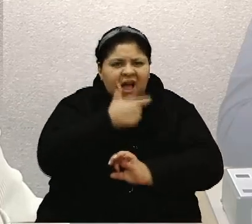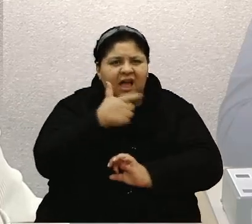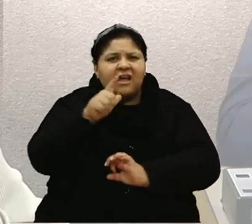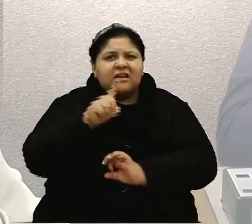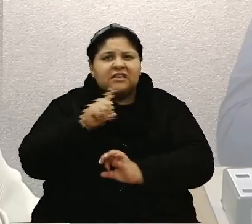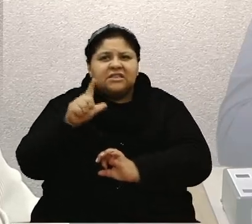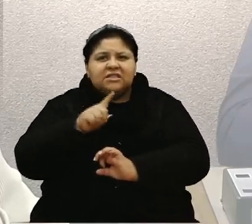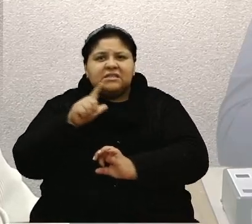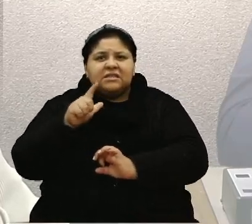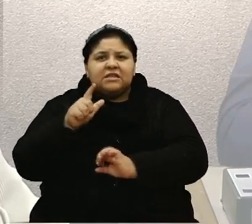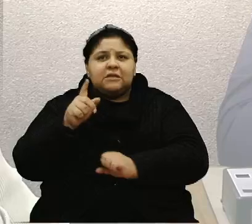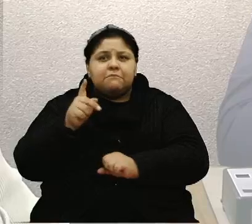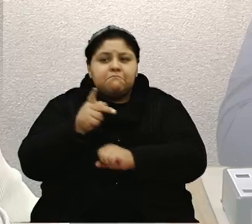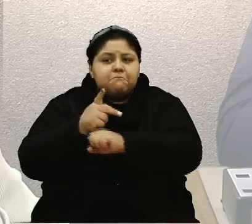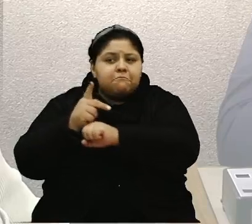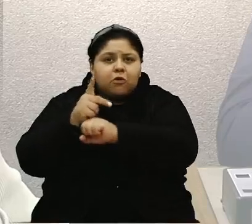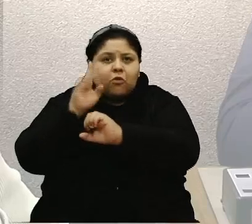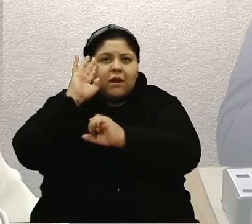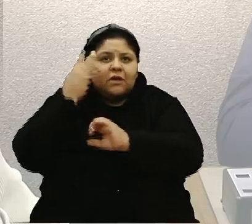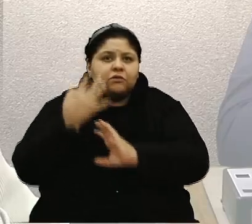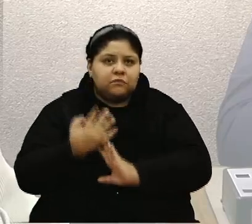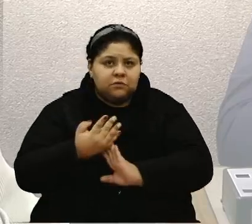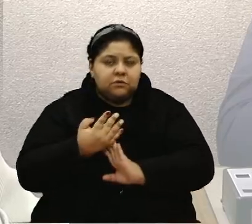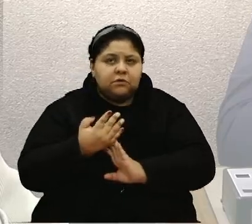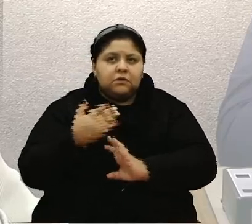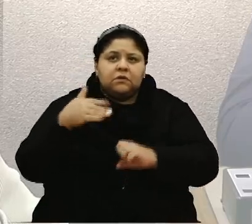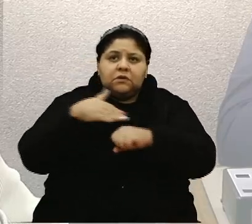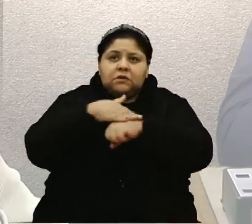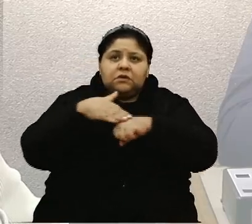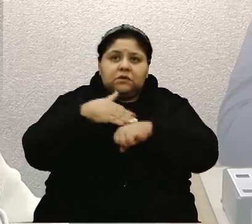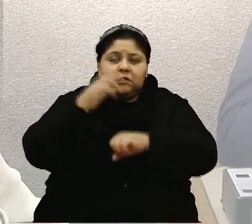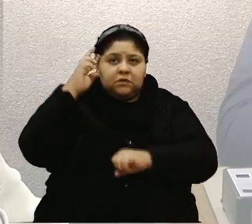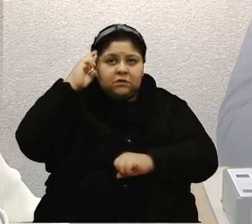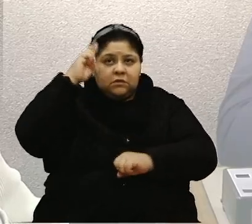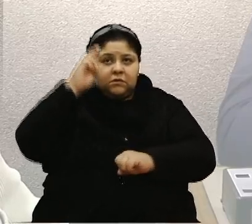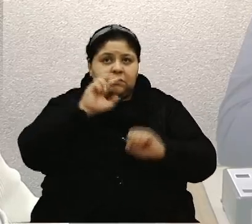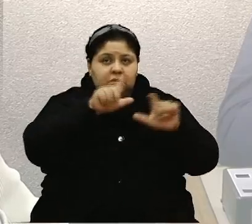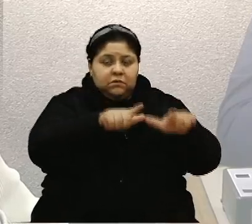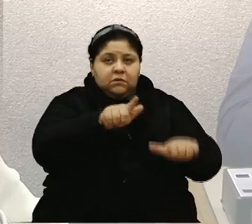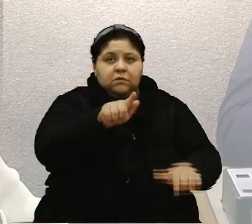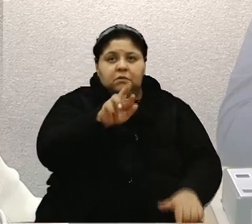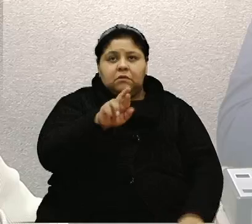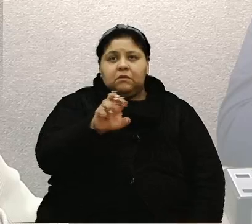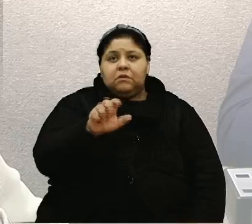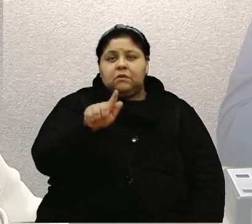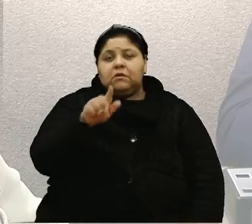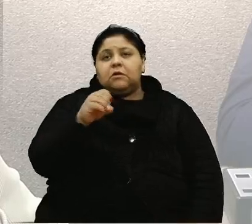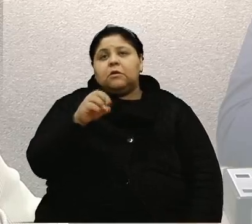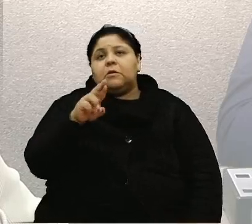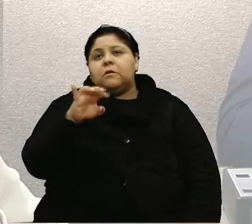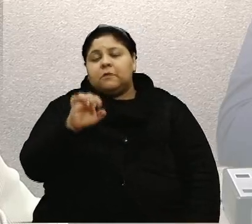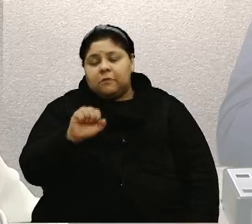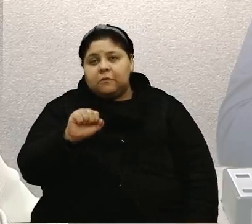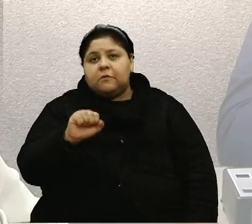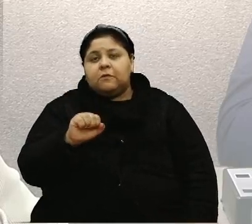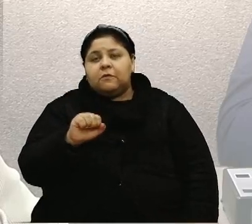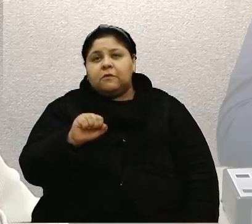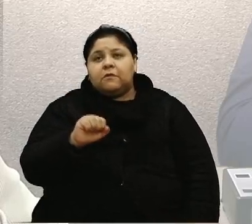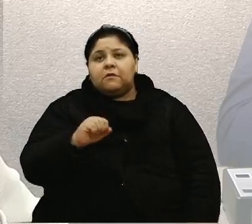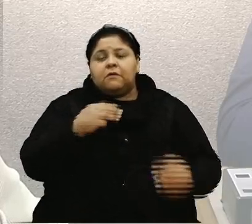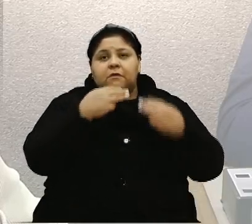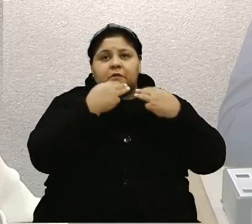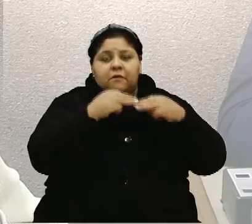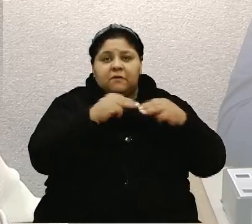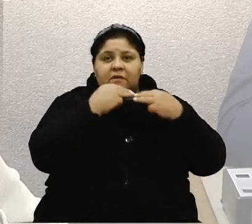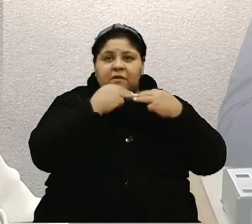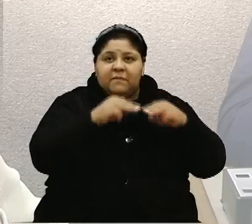buscar soluções. E eu conversei com a chefe de gabinete, Grégora Fortuna, que disse que sim, que as máquinas da Prefeitura, Secretaria